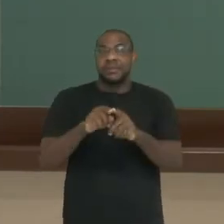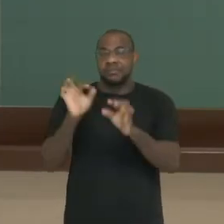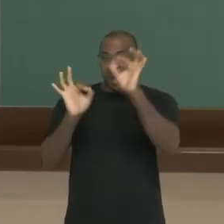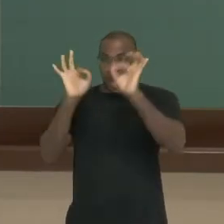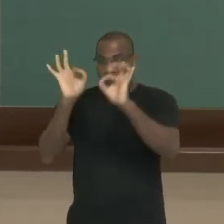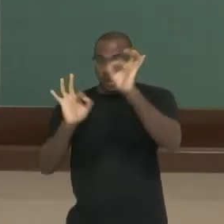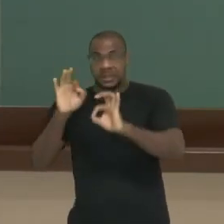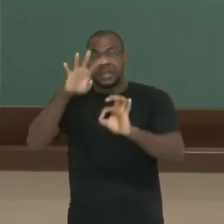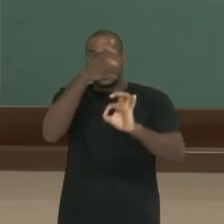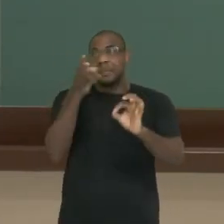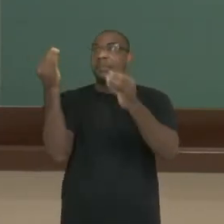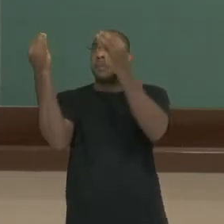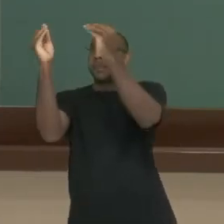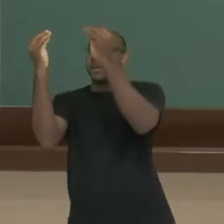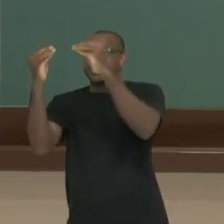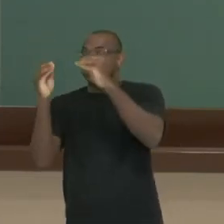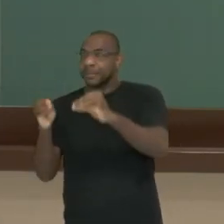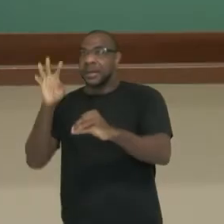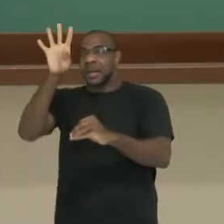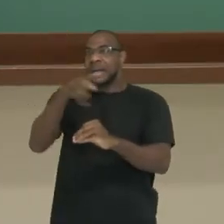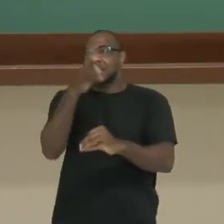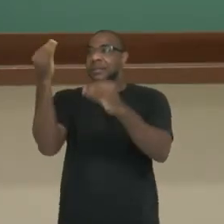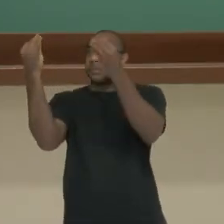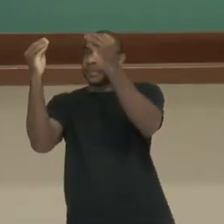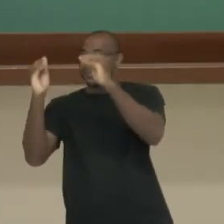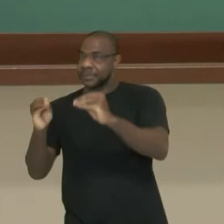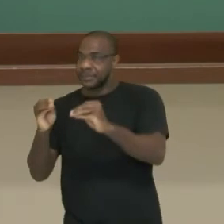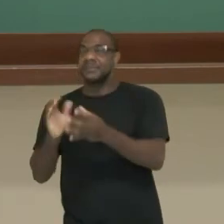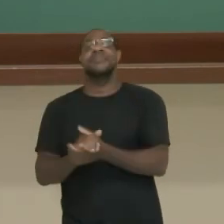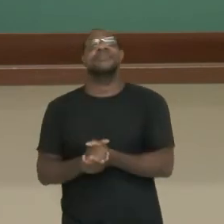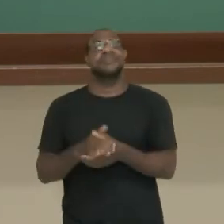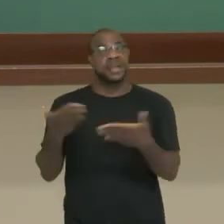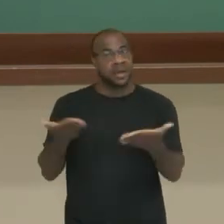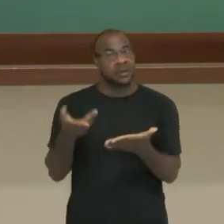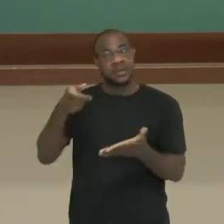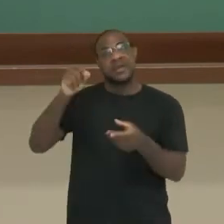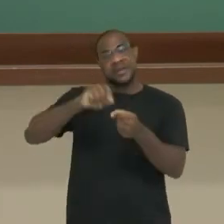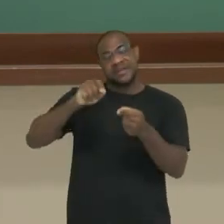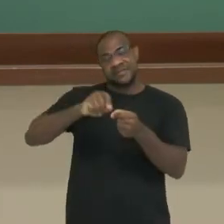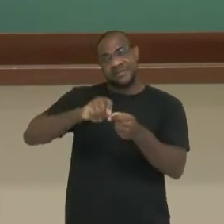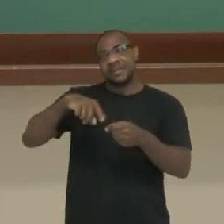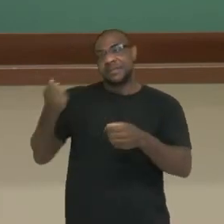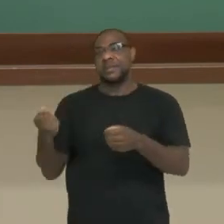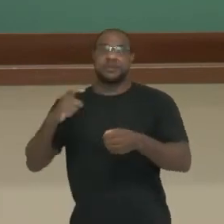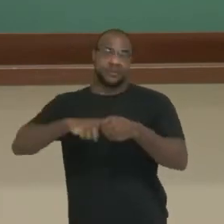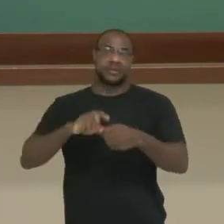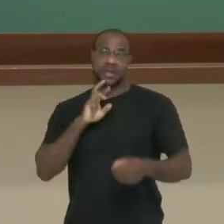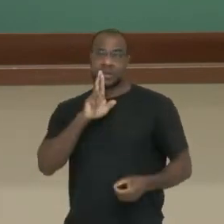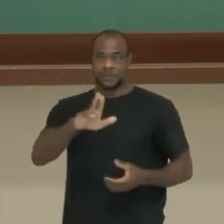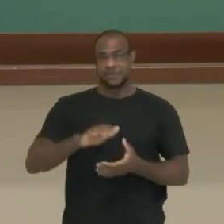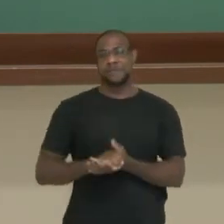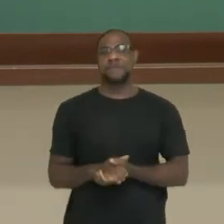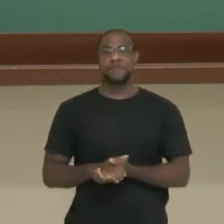tempo para vocês preencherem essa tabela e se apropriarem dos elementos composicionais da carta de solicitação.